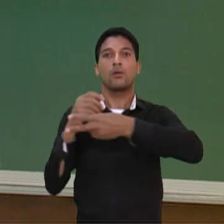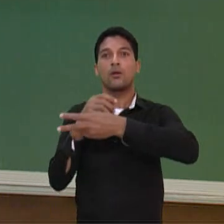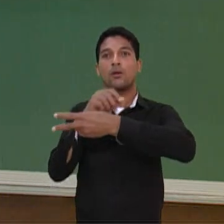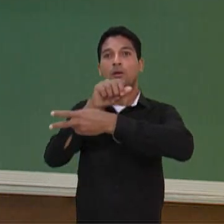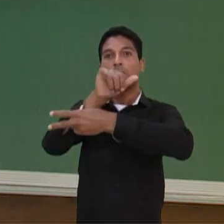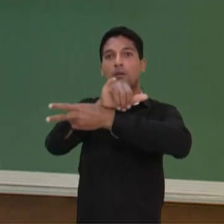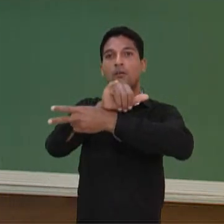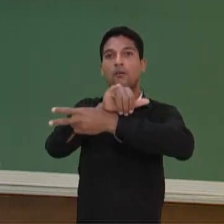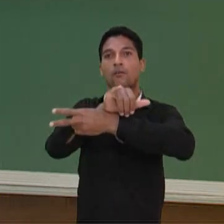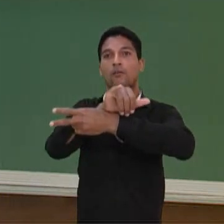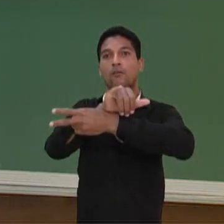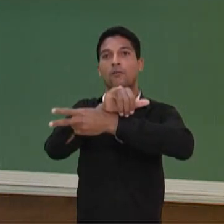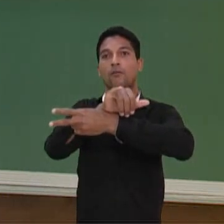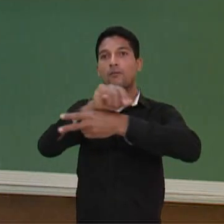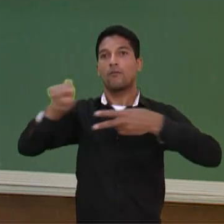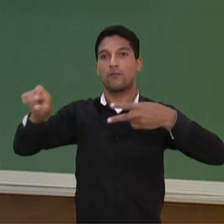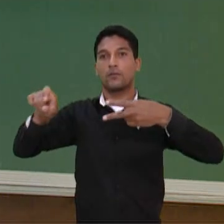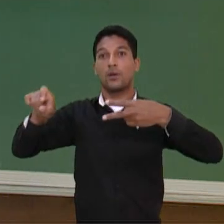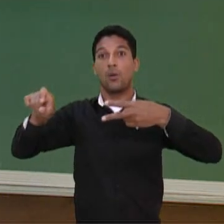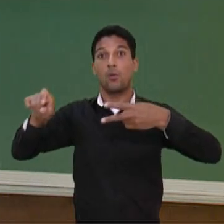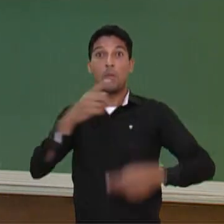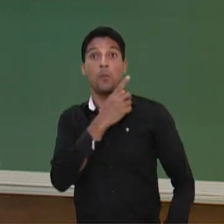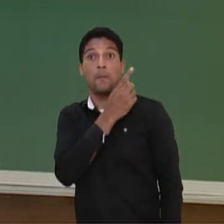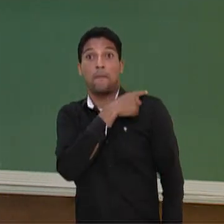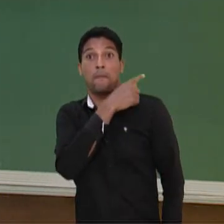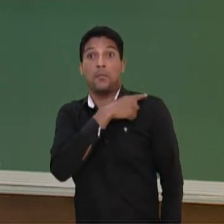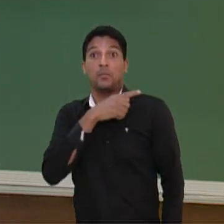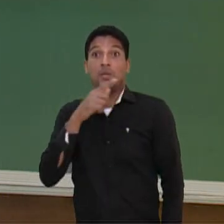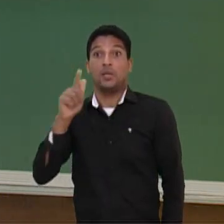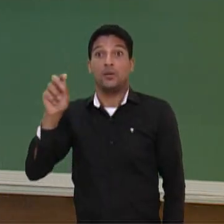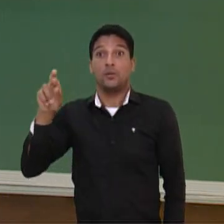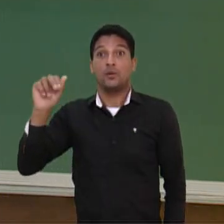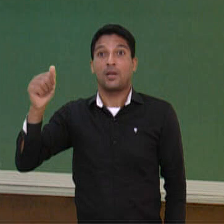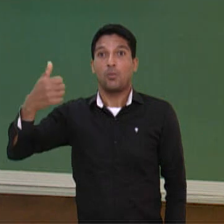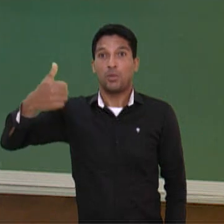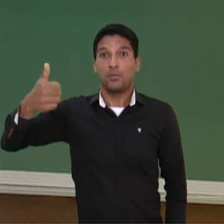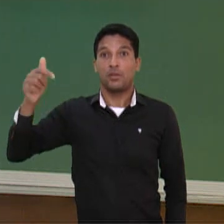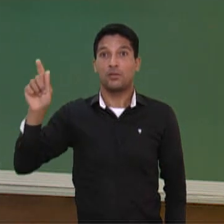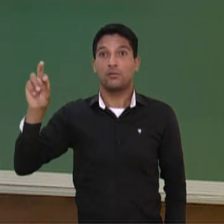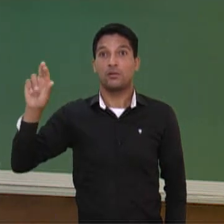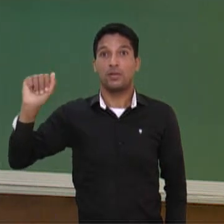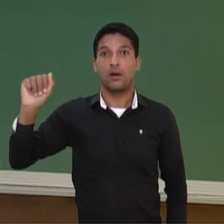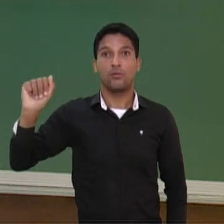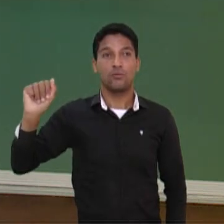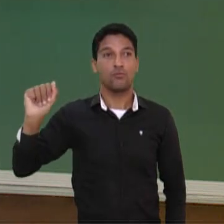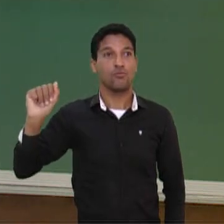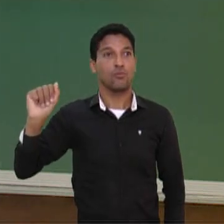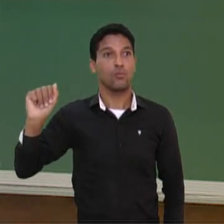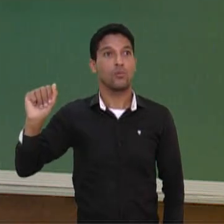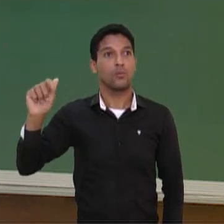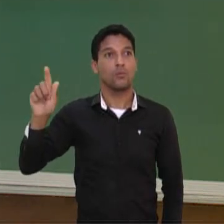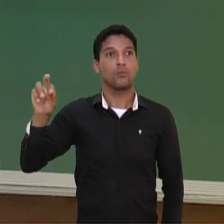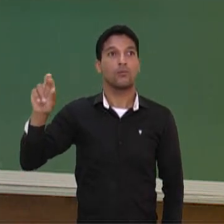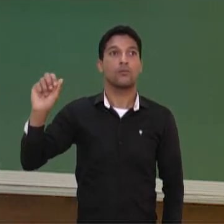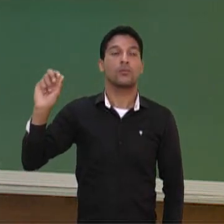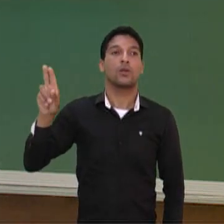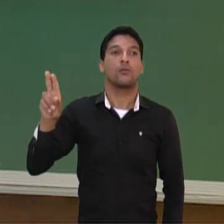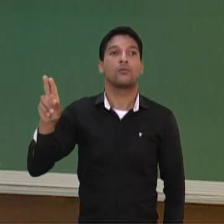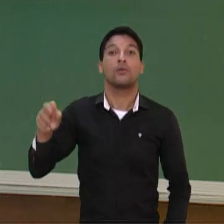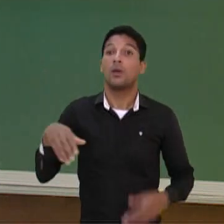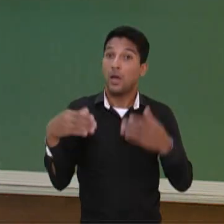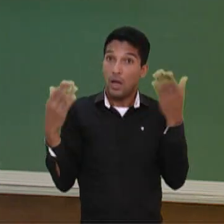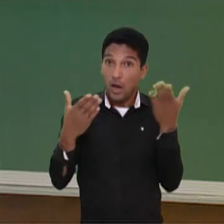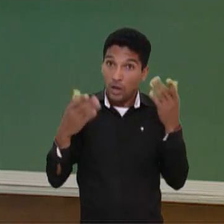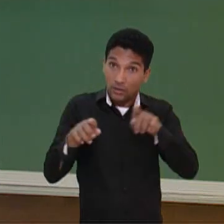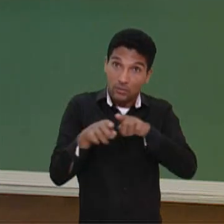gráfico também dessa função. Não é diferente disso, uma função do segundo grau, nós também